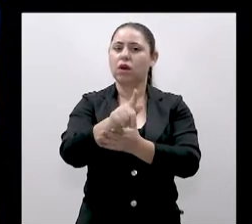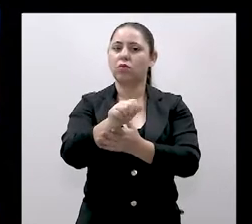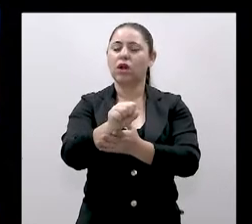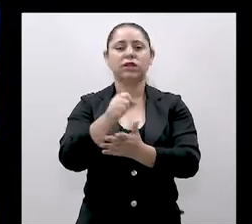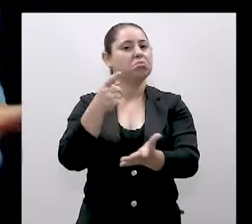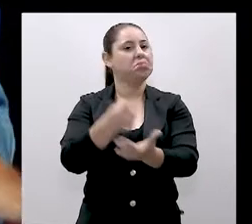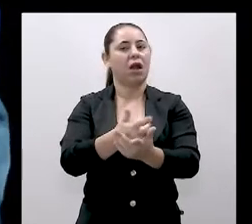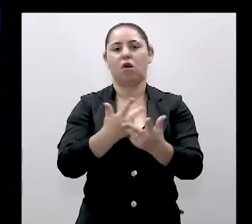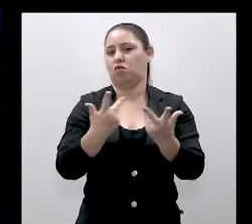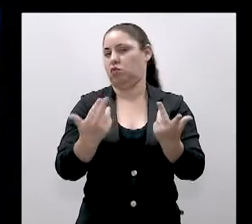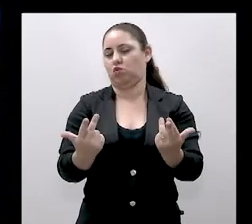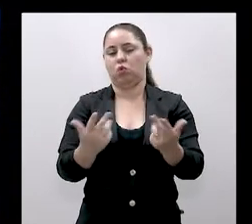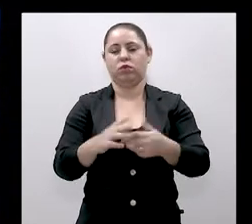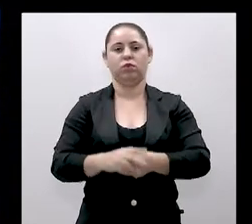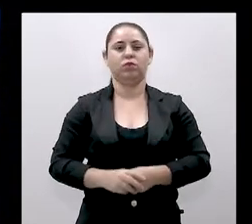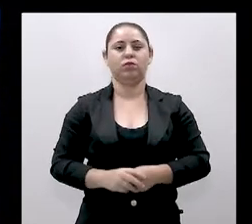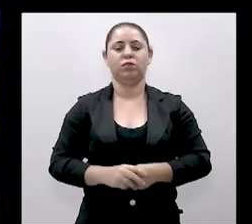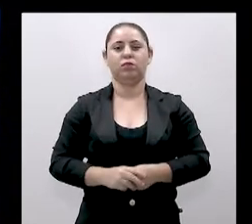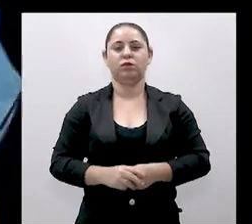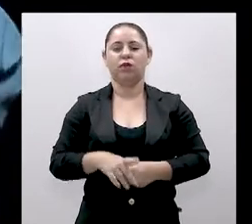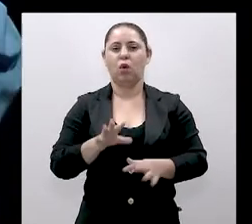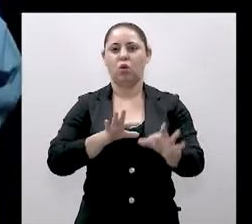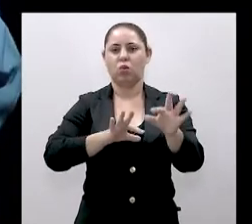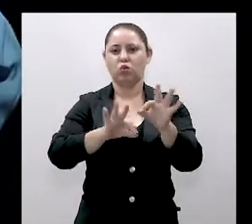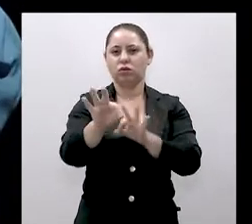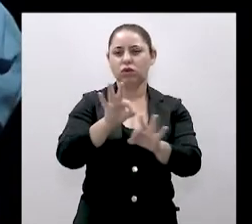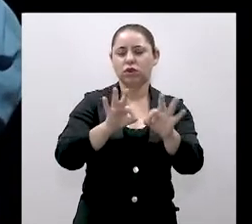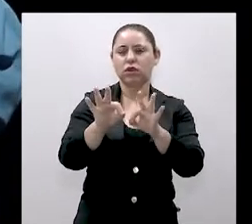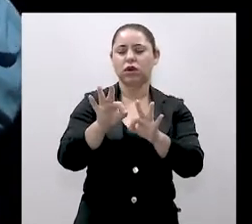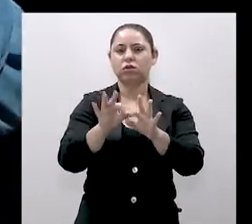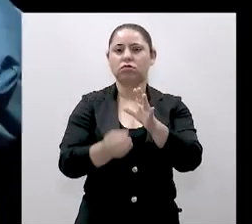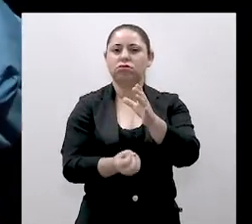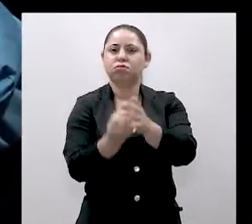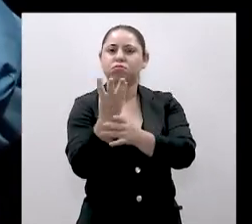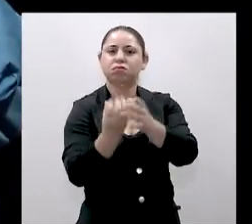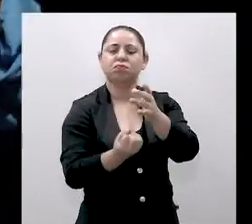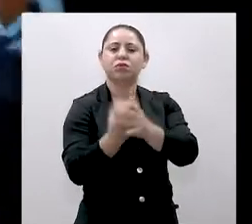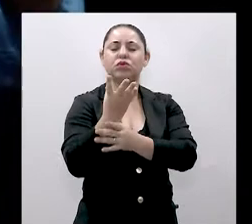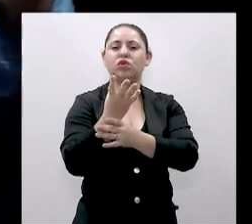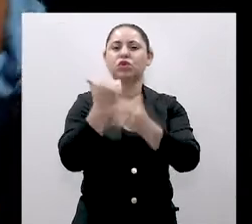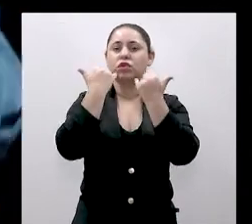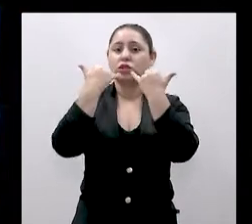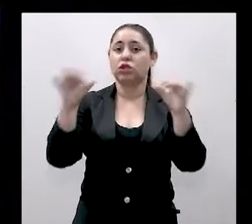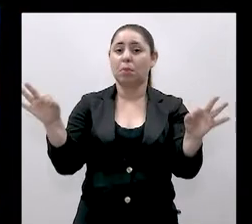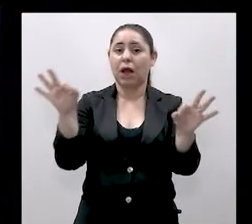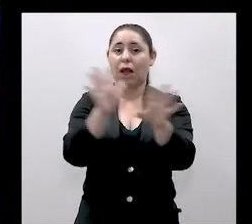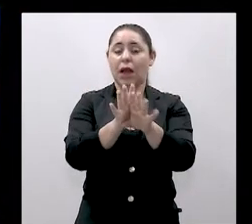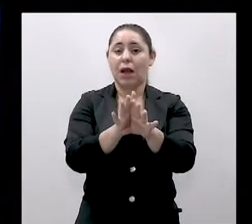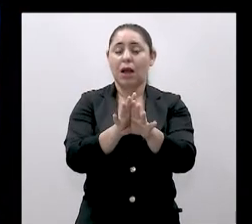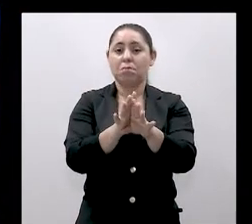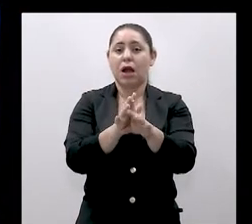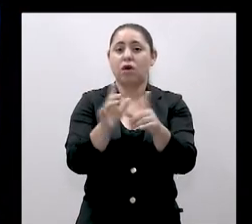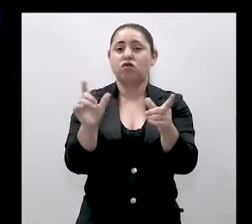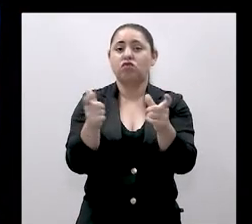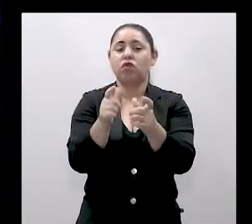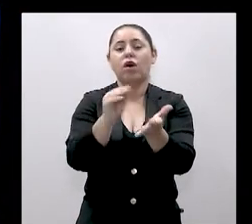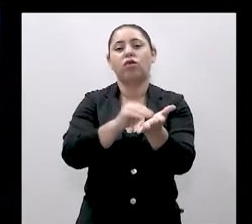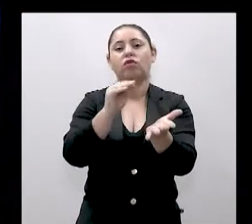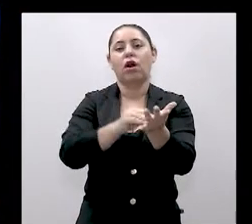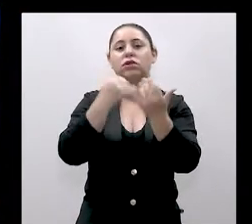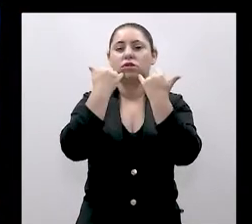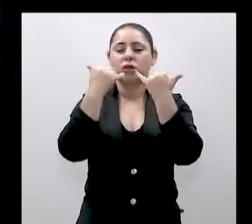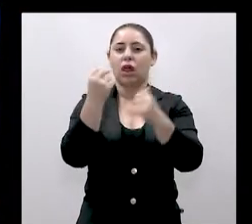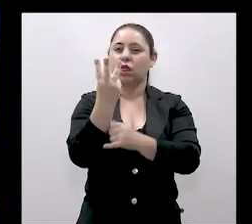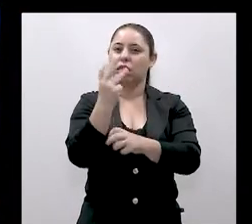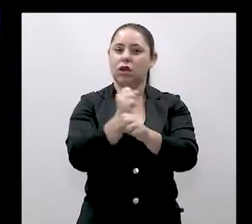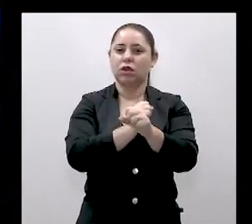consumir você não consumisse pagava no mesmo jeito aí montou um programa de geração de energia para atacar o racionamento foi um espetáculo